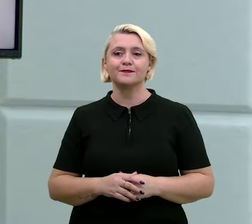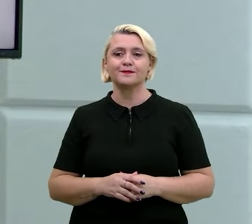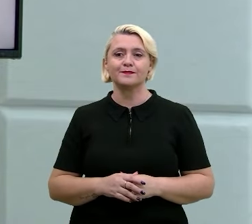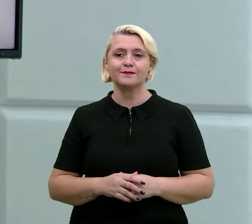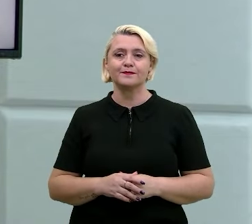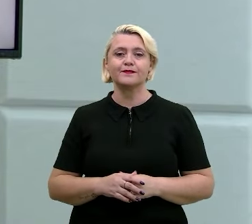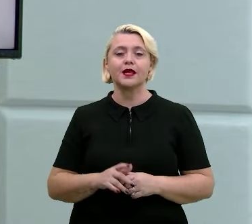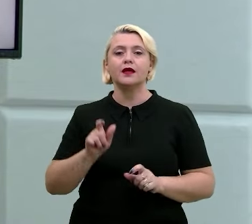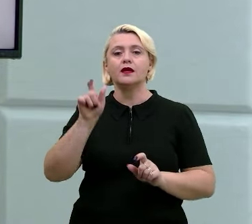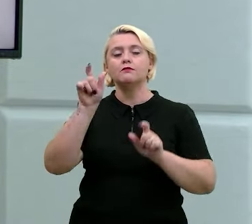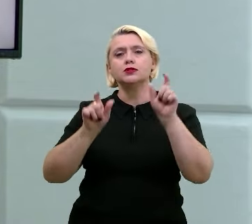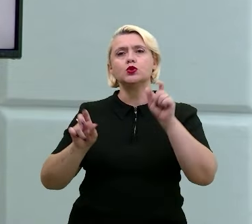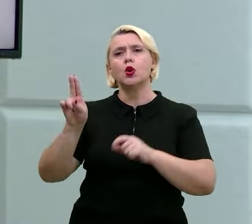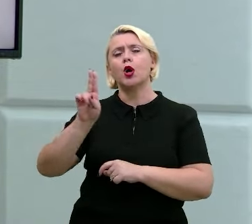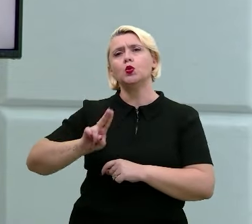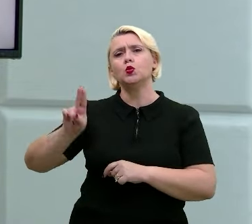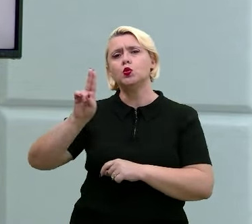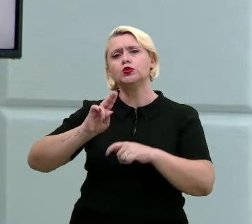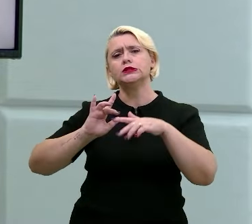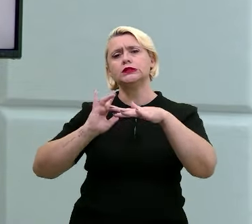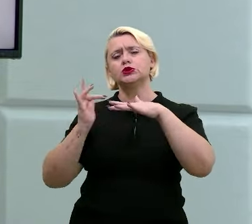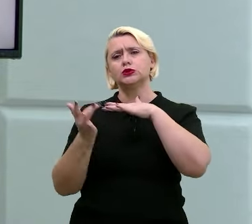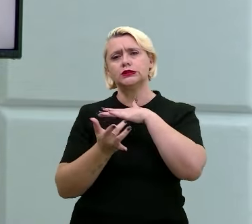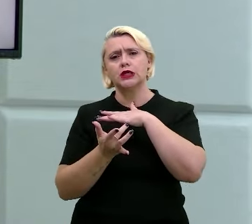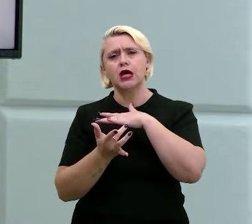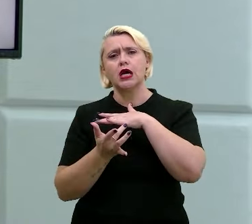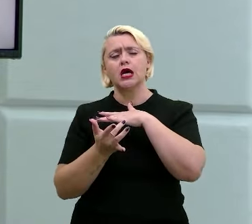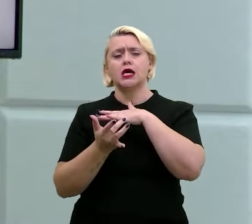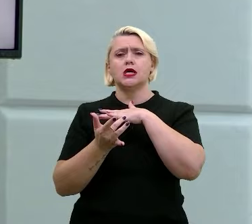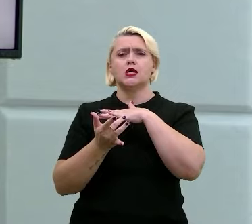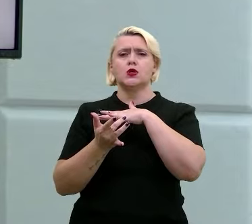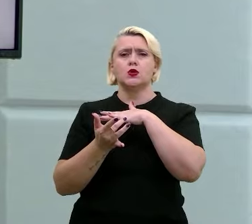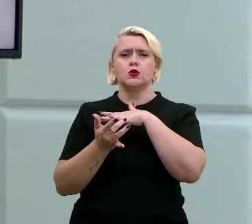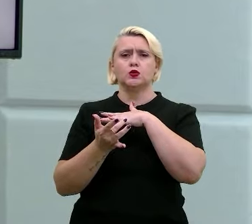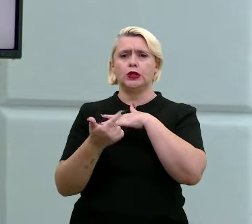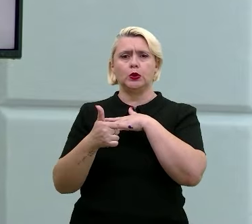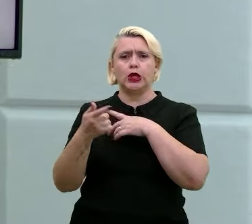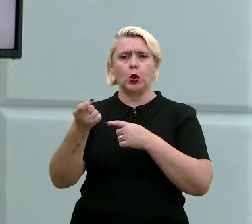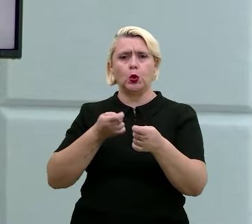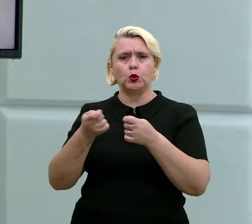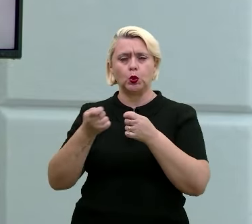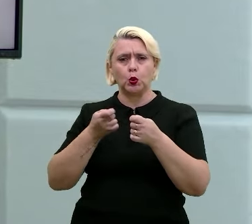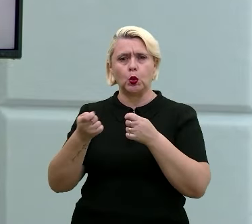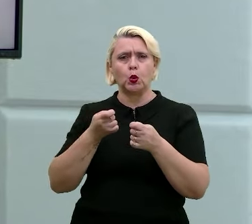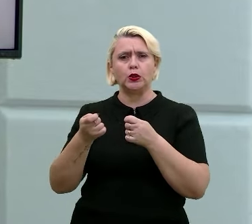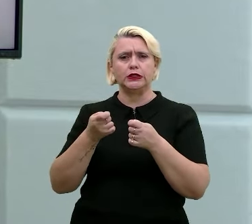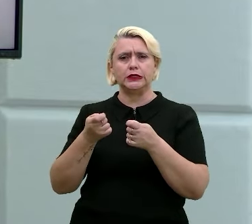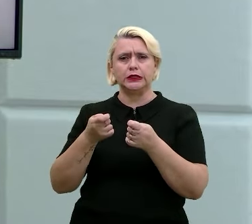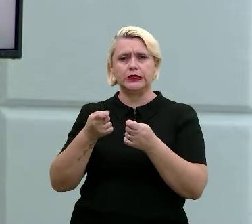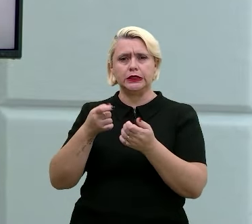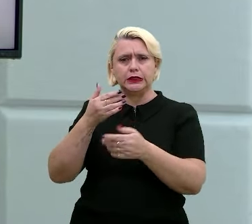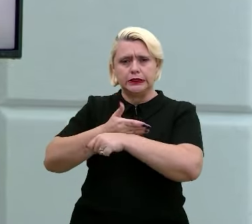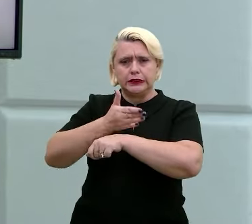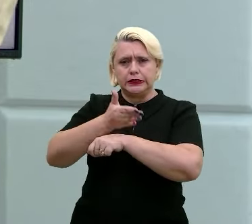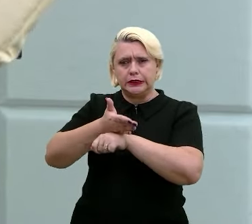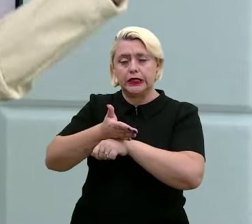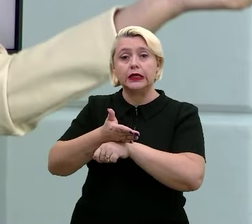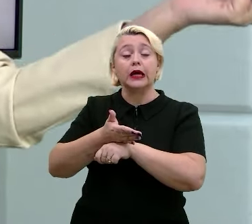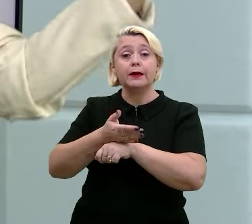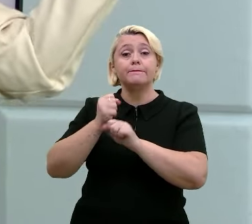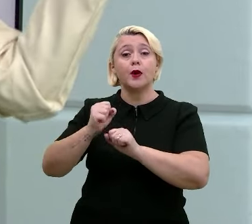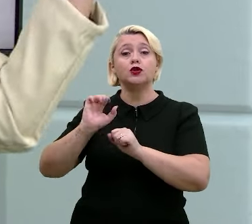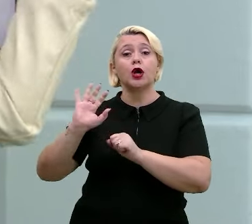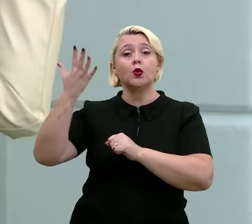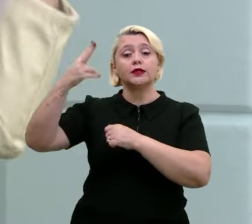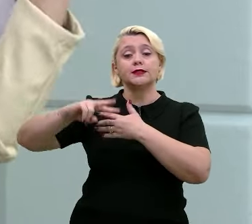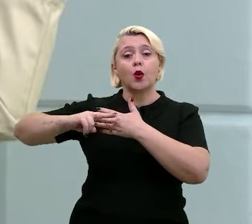As pessoas usam as redes sociais de modo descontrolado e excessivo. Como consequência,